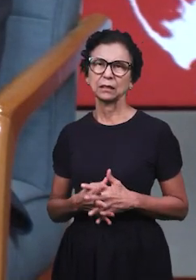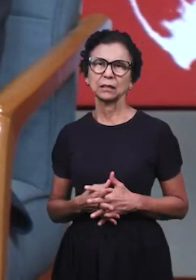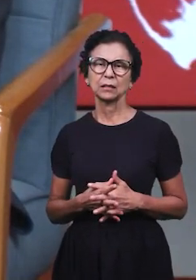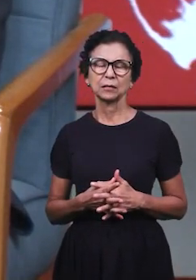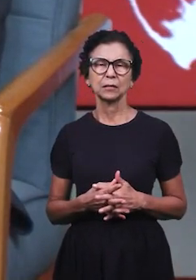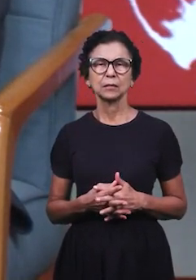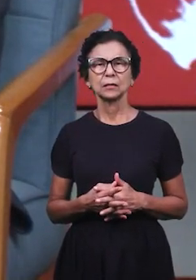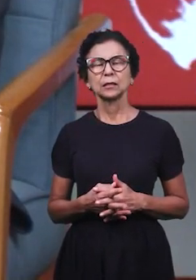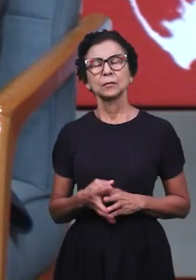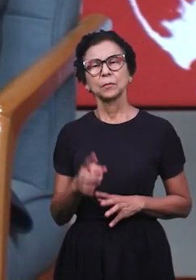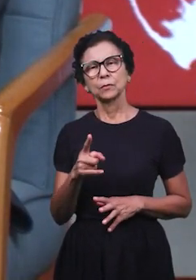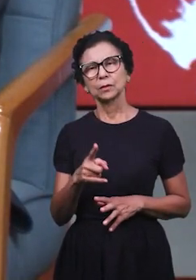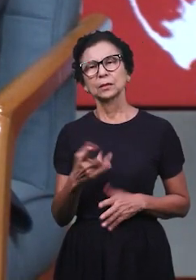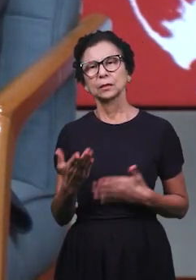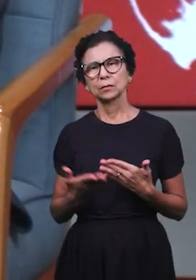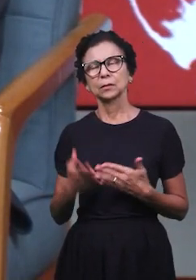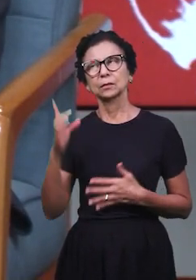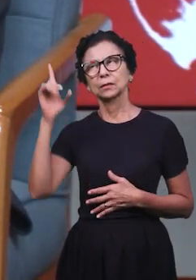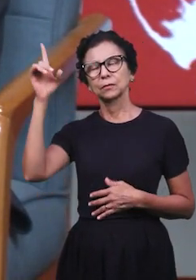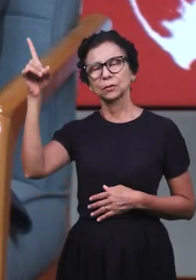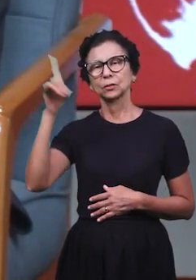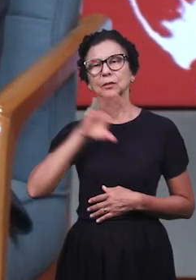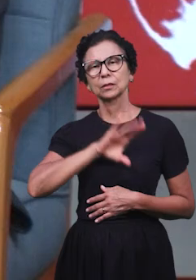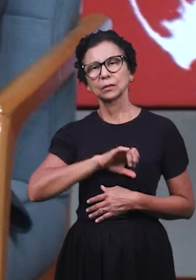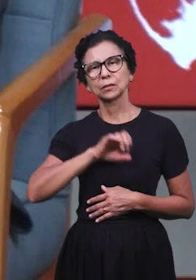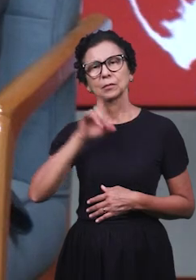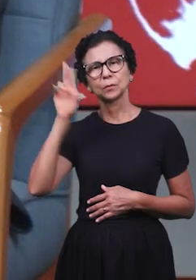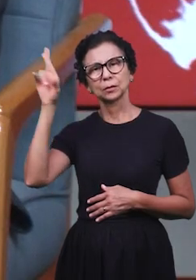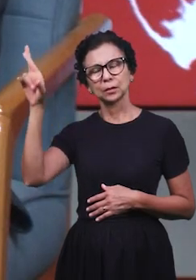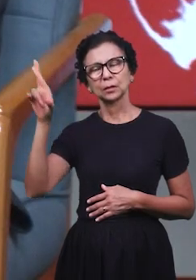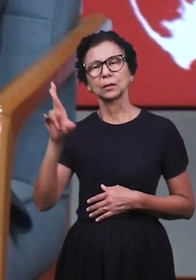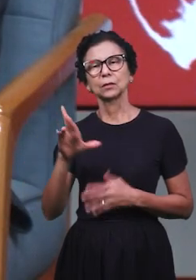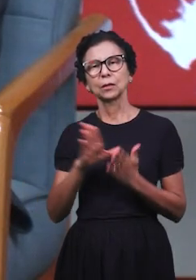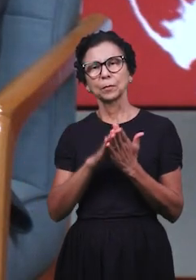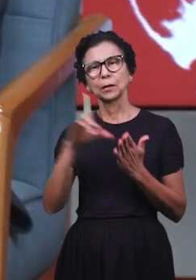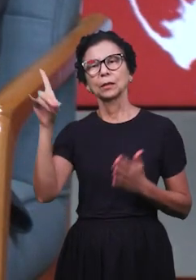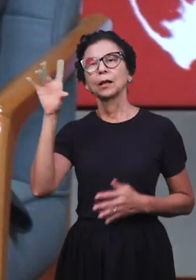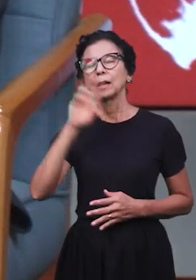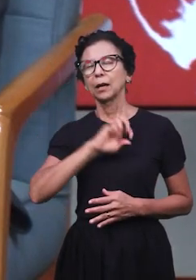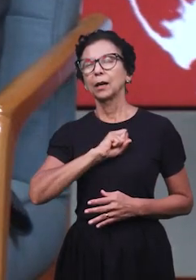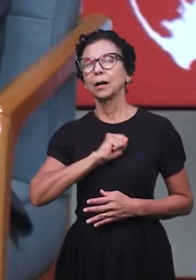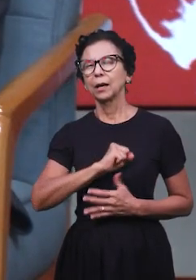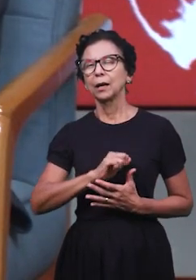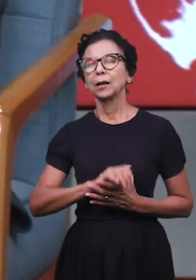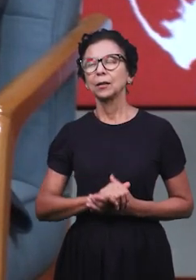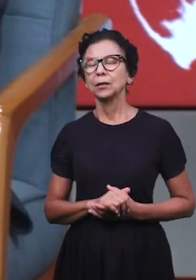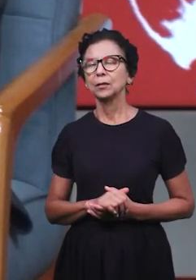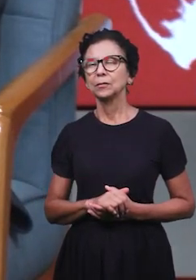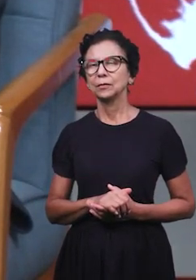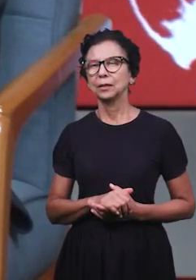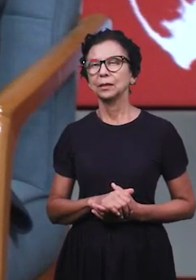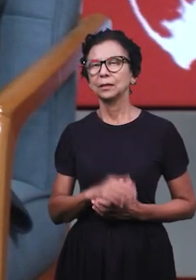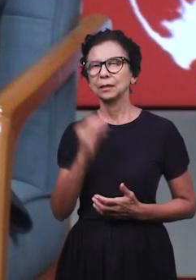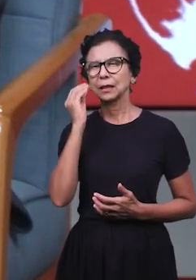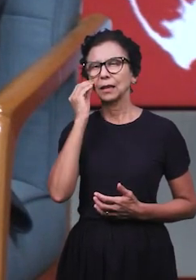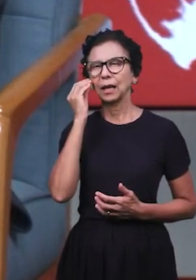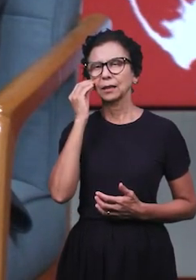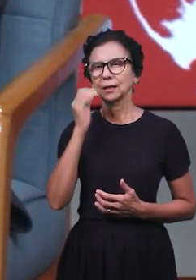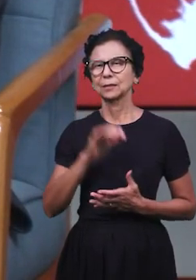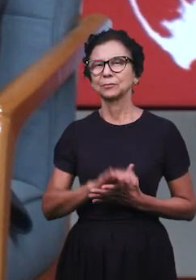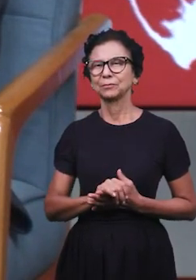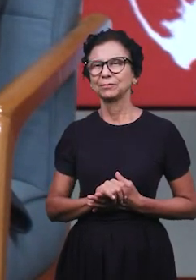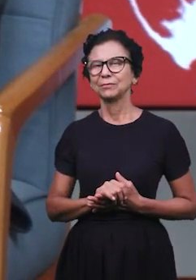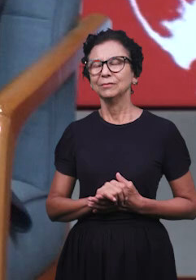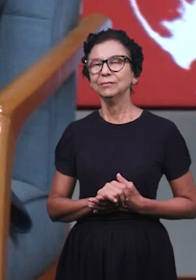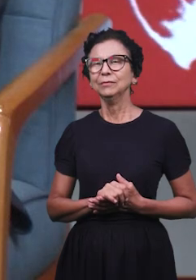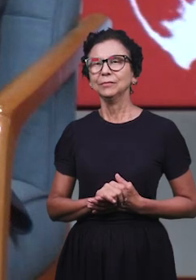um servo de Deus, né, que ama o Senhor, ama a palavra e está nos vendo, faça essa experiência.